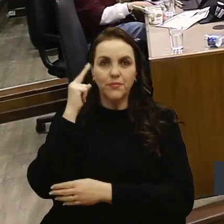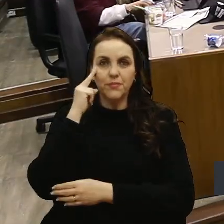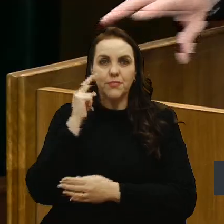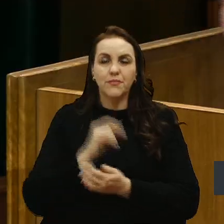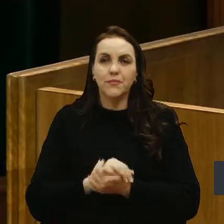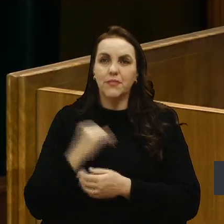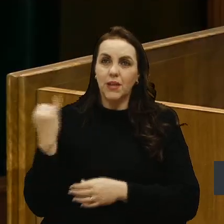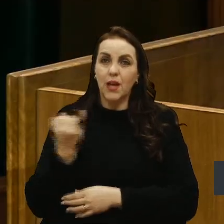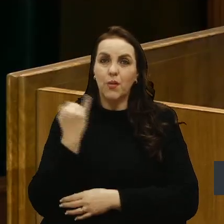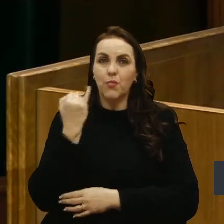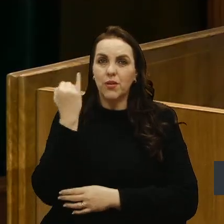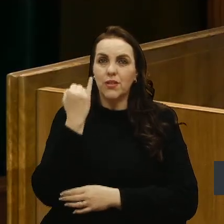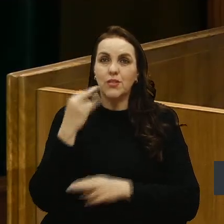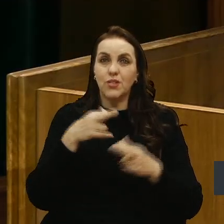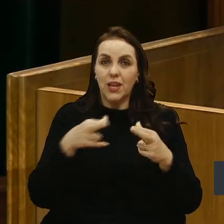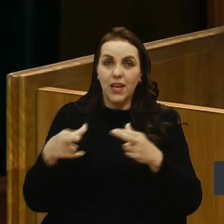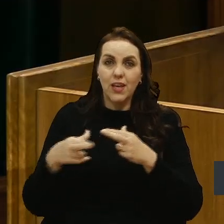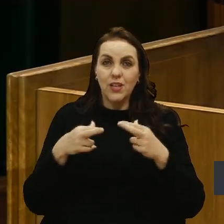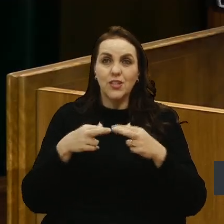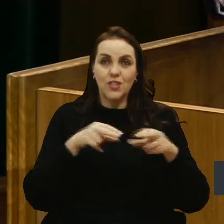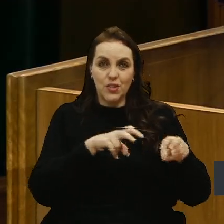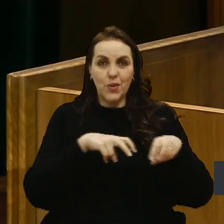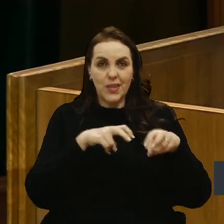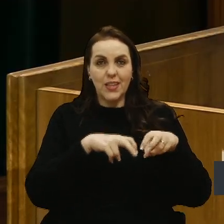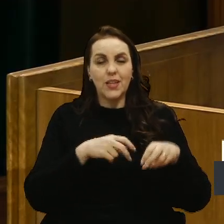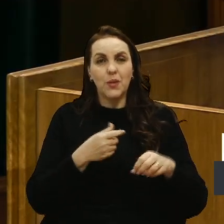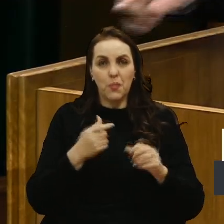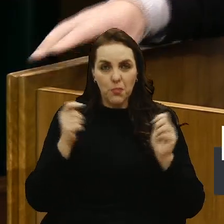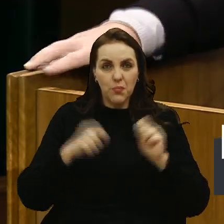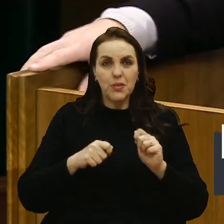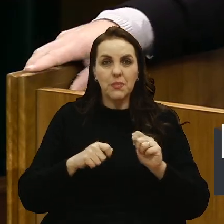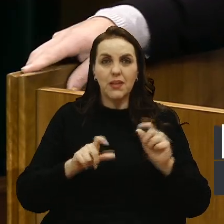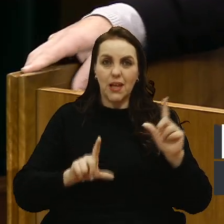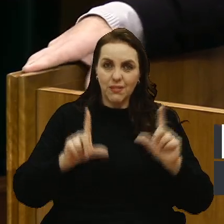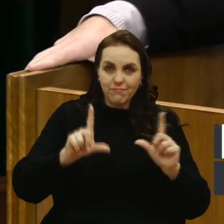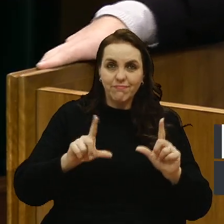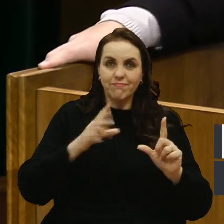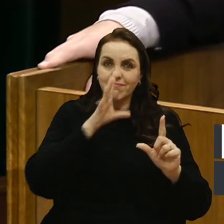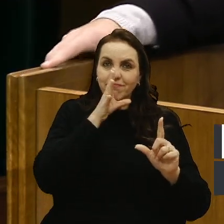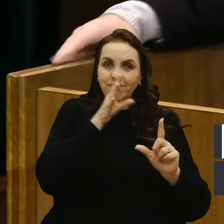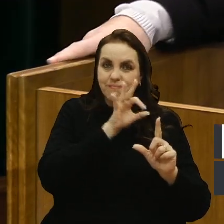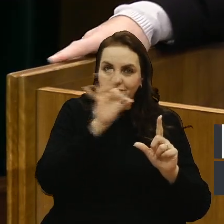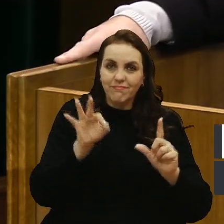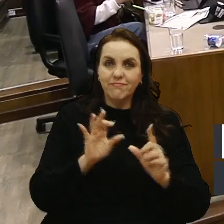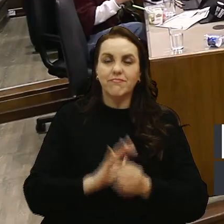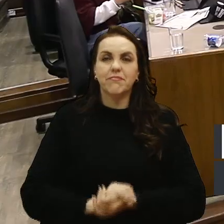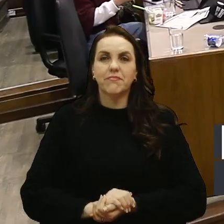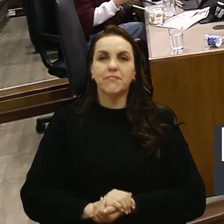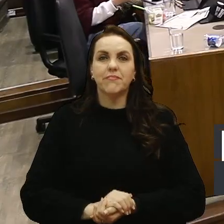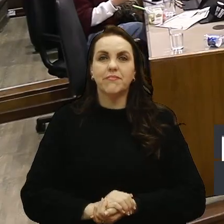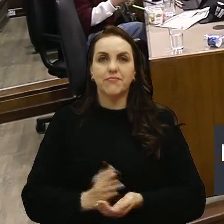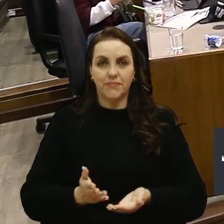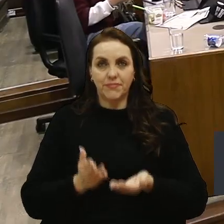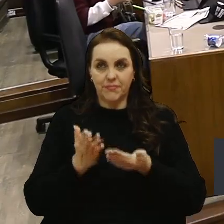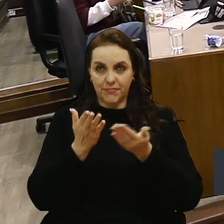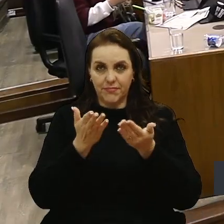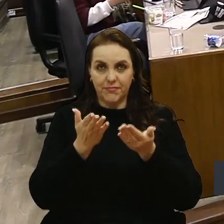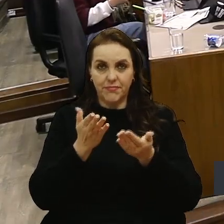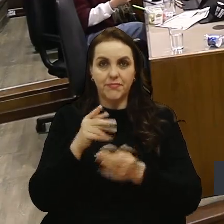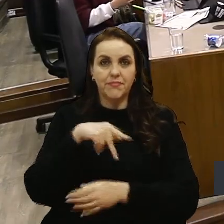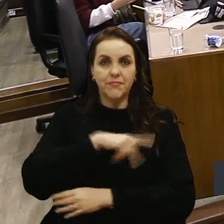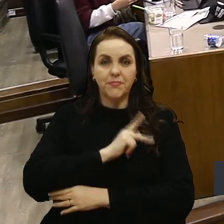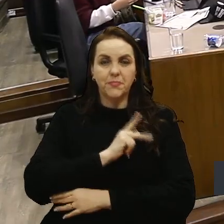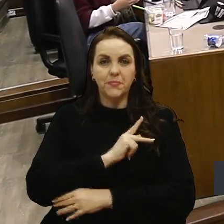Importante lá, principalmente para a região do interior, né, Fantinel, poder virar. Sua parte, vereador Pedro Rodrigues. Presidente